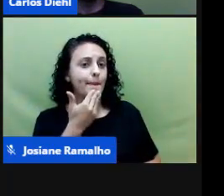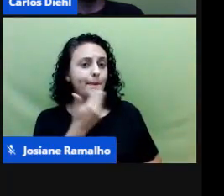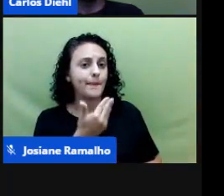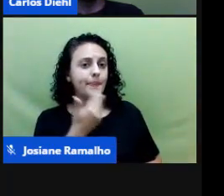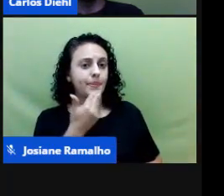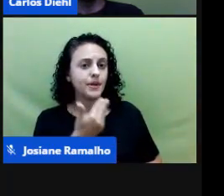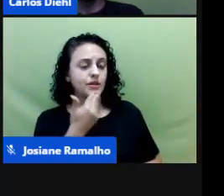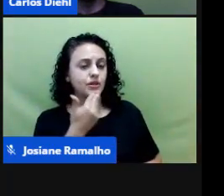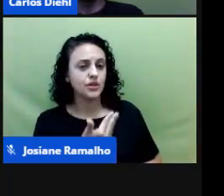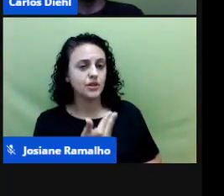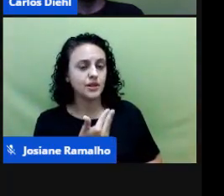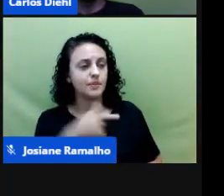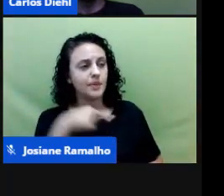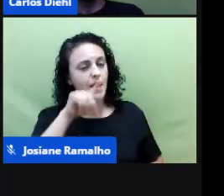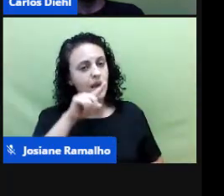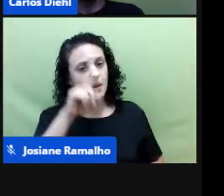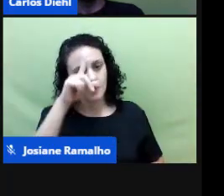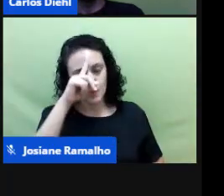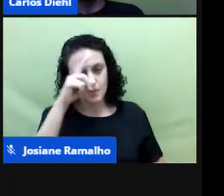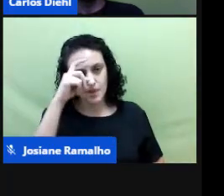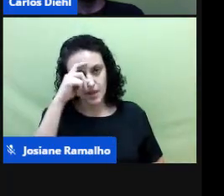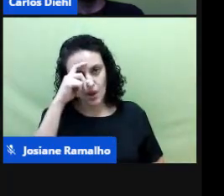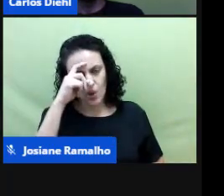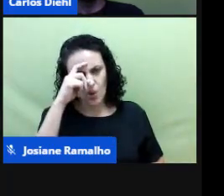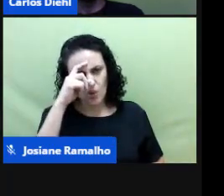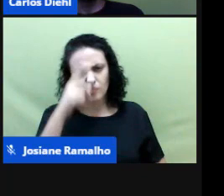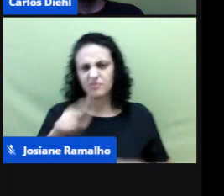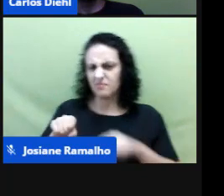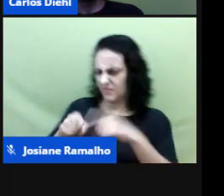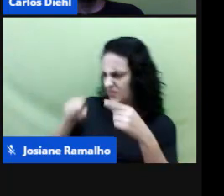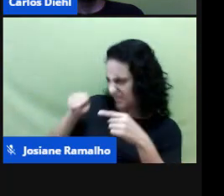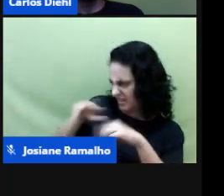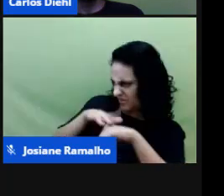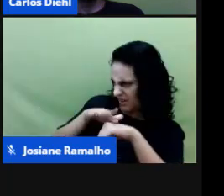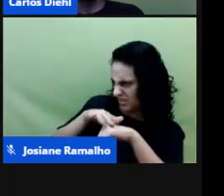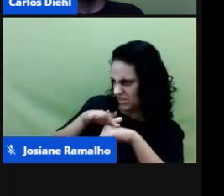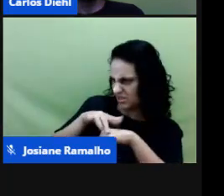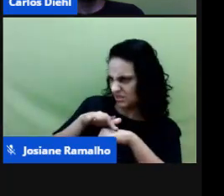lá no xadrez, tá entendendo? Pra mim... O que você tem? Tá doente? Não, pra